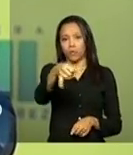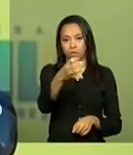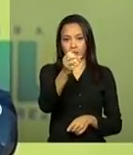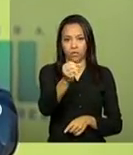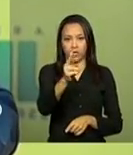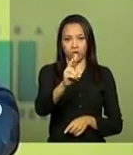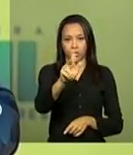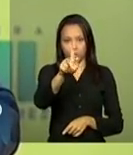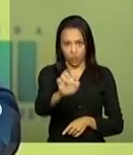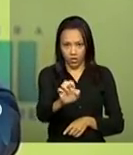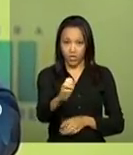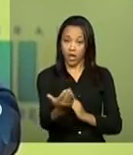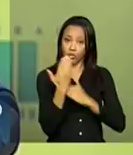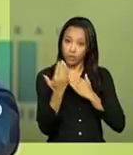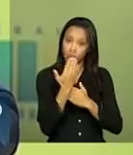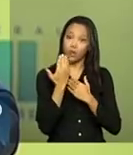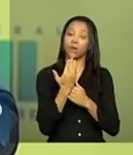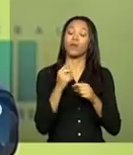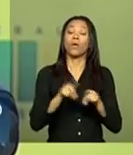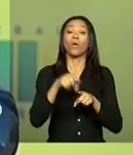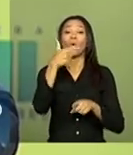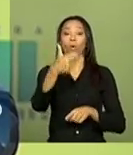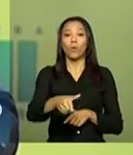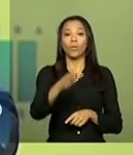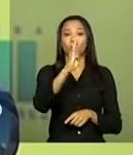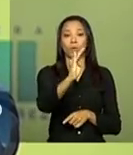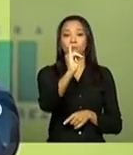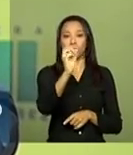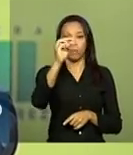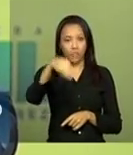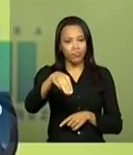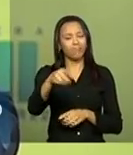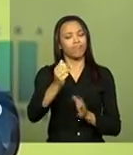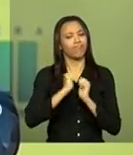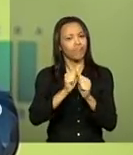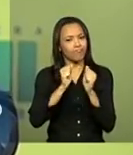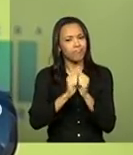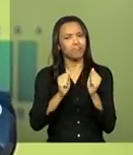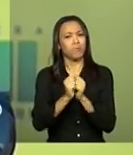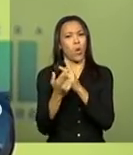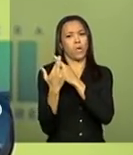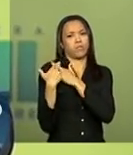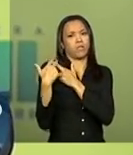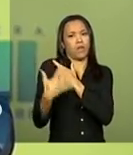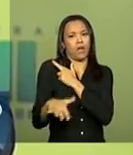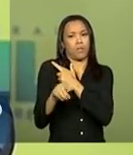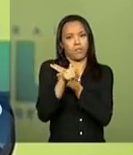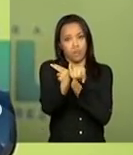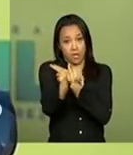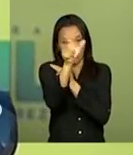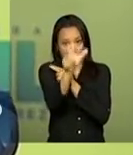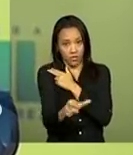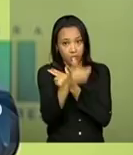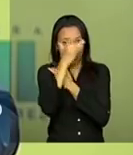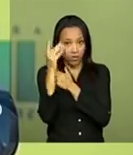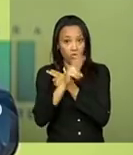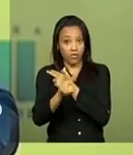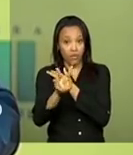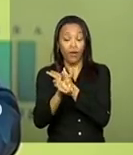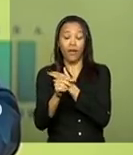Regulação. Cumprimentar o Binho Marques, grande parceiro também, com responsabilidade grande em relação à implementação do